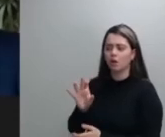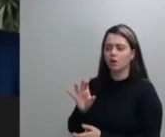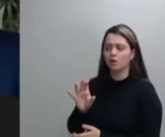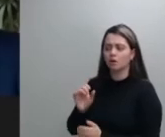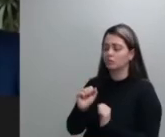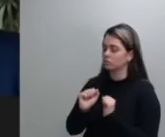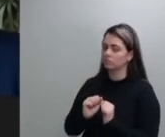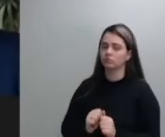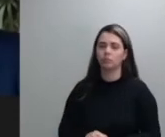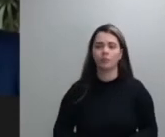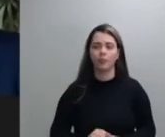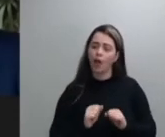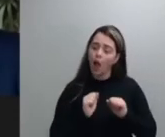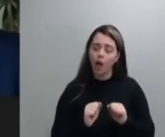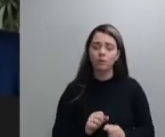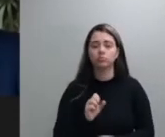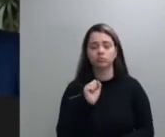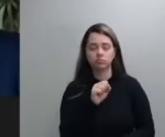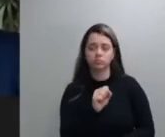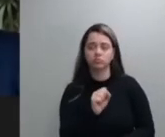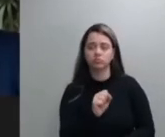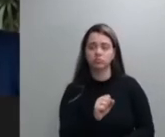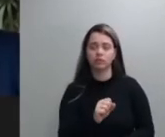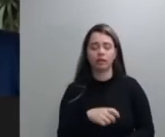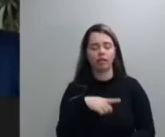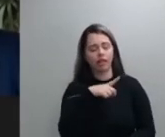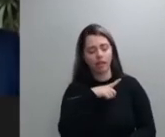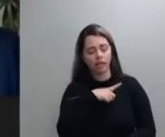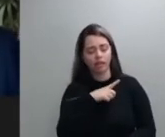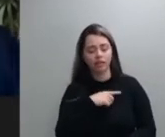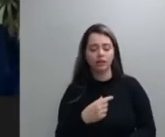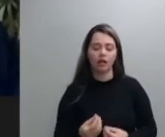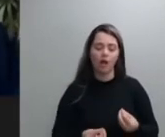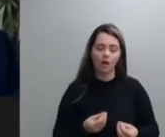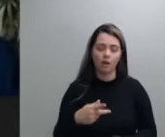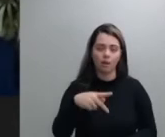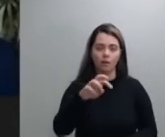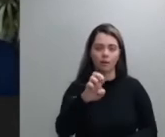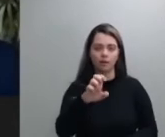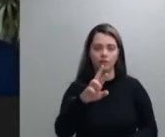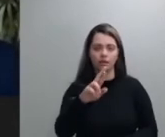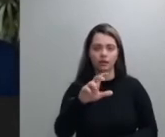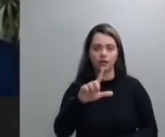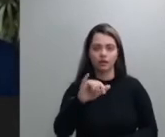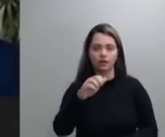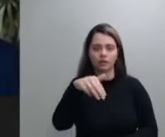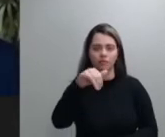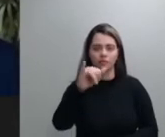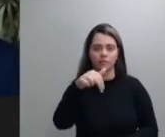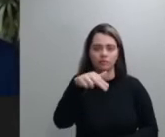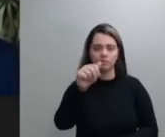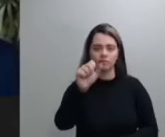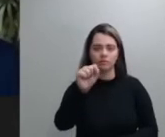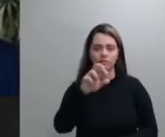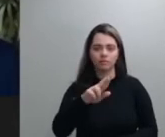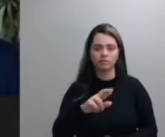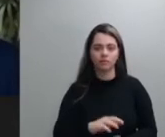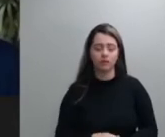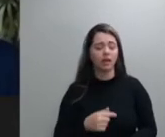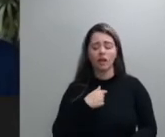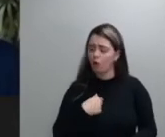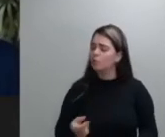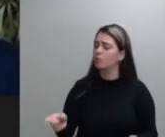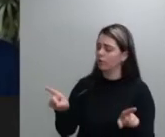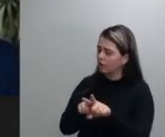pode ser não se no caso tem essa questão preliminar com certeza iremos nos posicionar inicialmente quanto a isso e por mim também